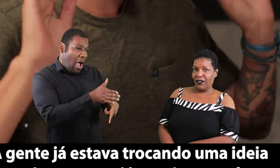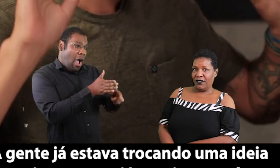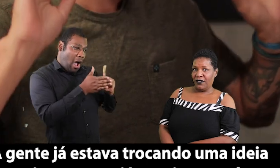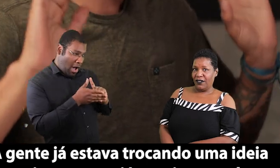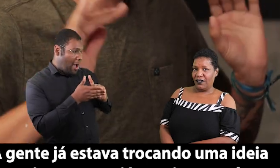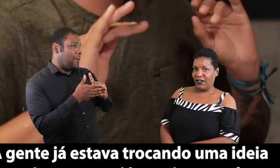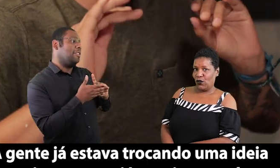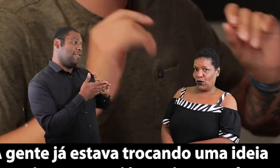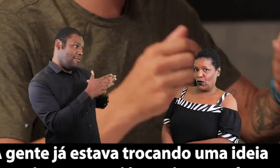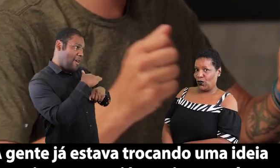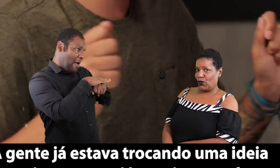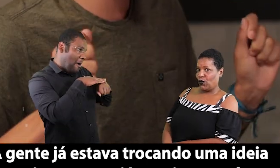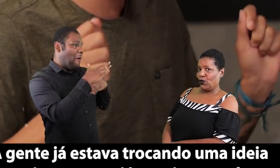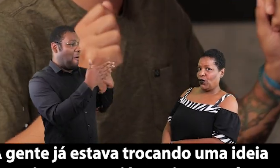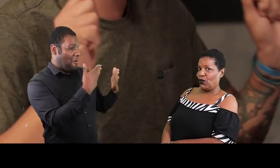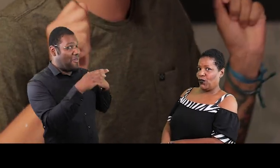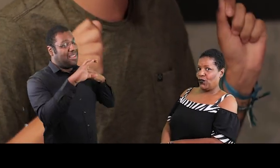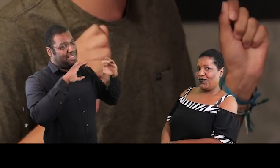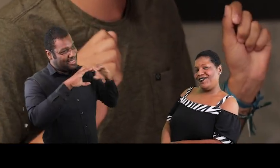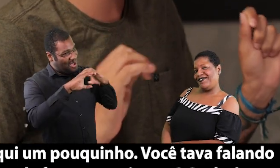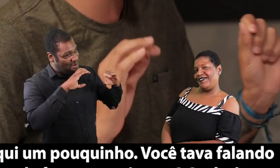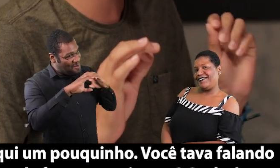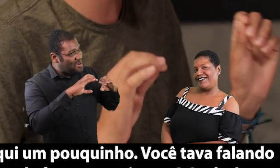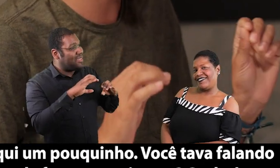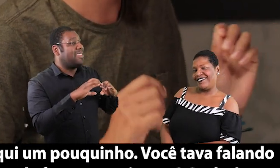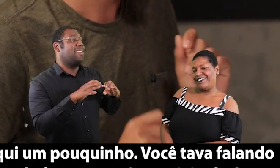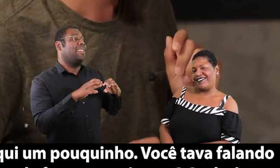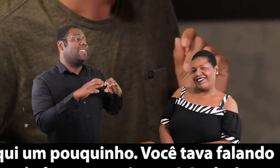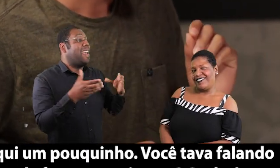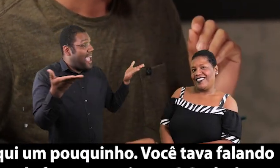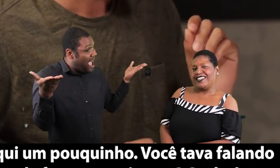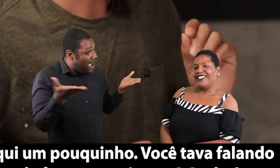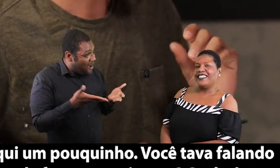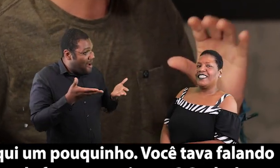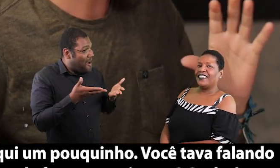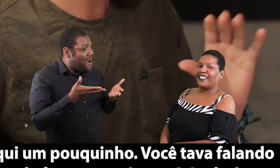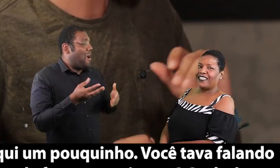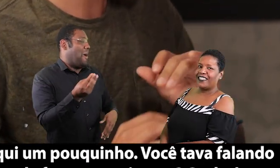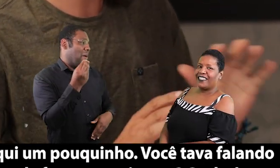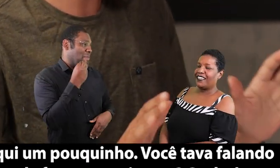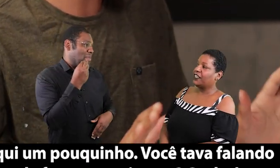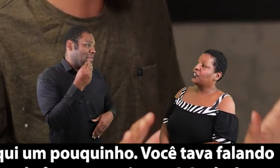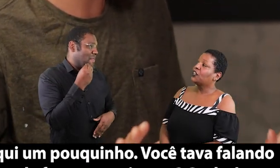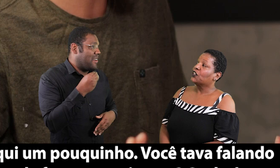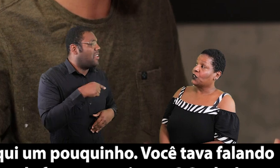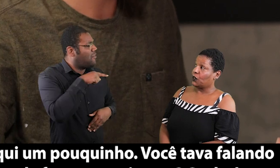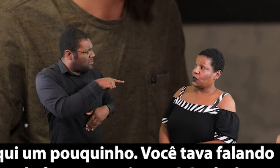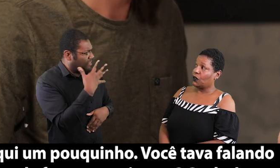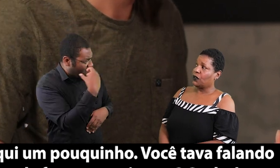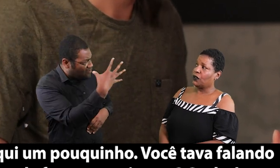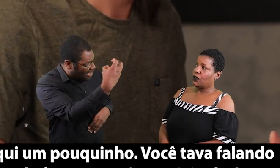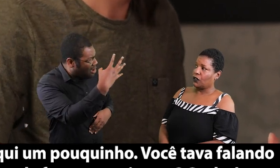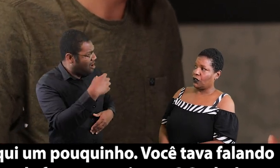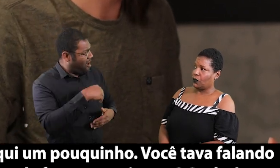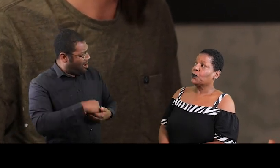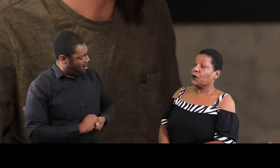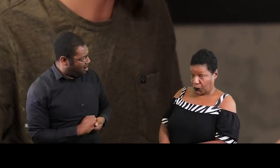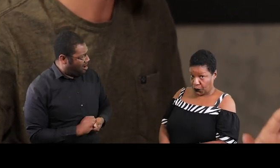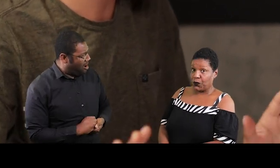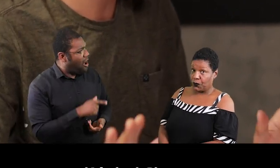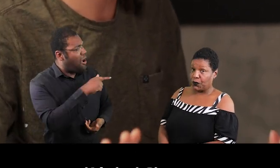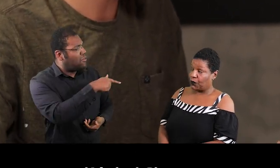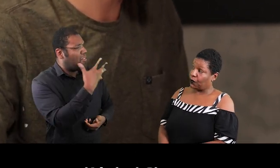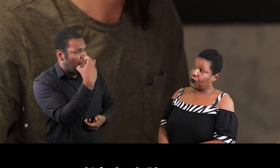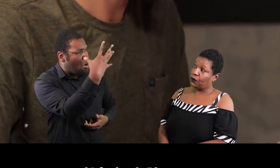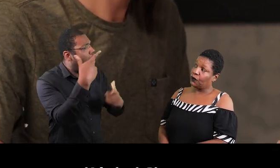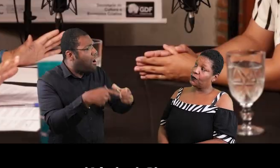eu já queria estender ela aqui um pouquinho. Uhum. Você tava falando que você acabou de fazer uma viagem, Sim. né? Pra